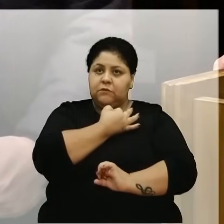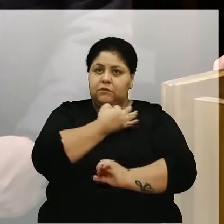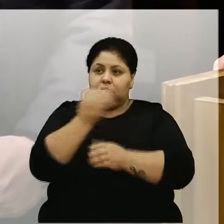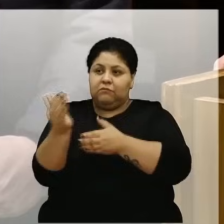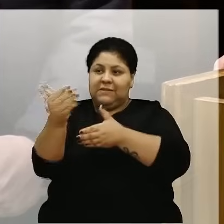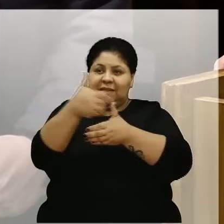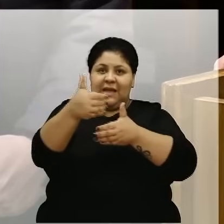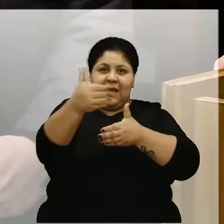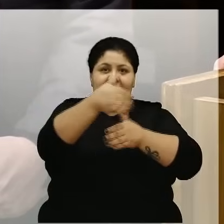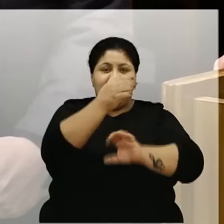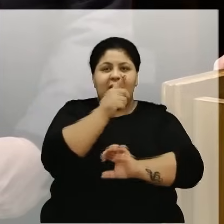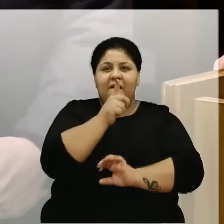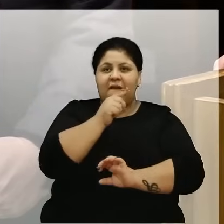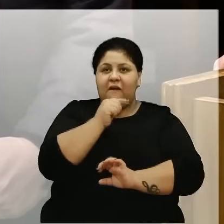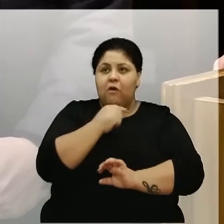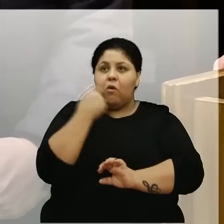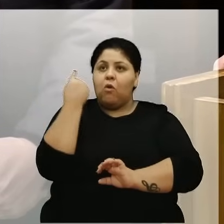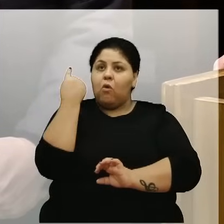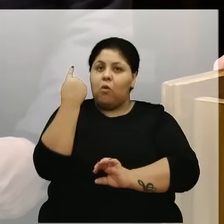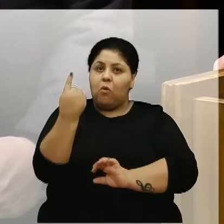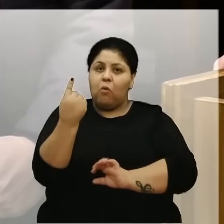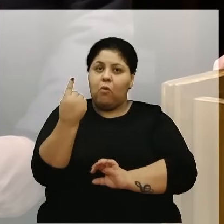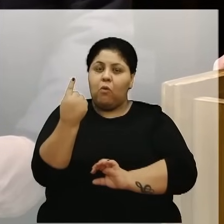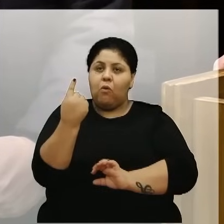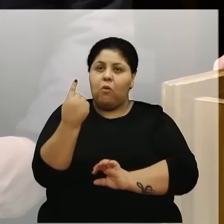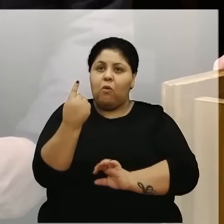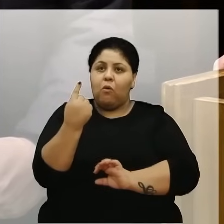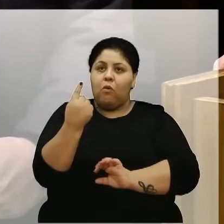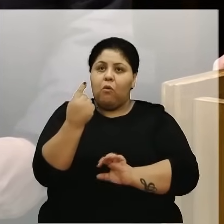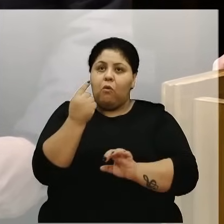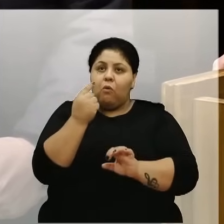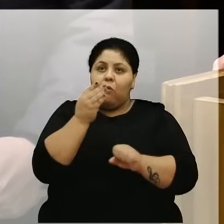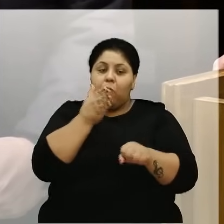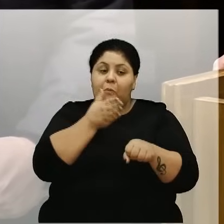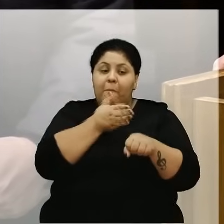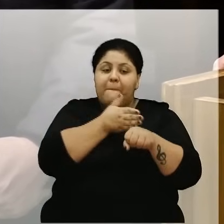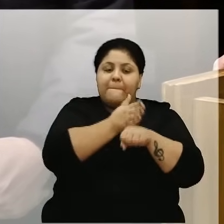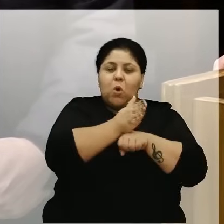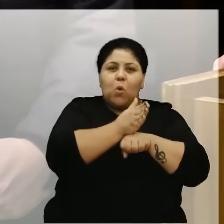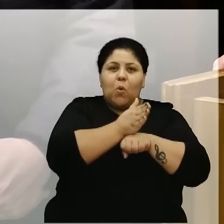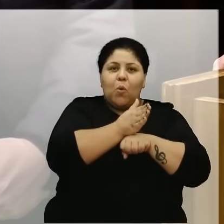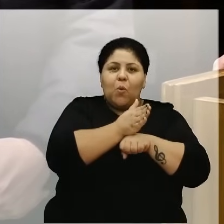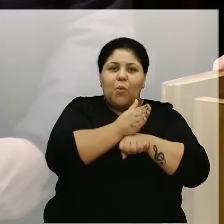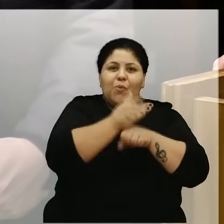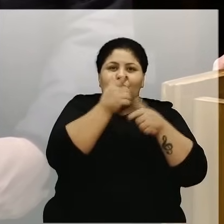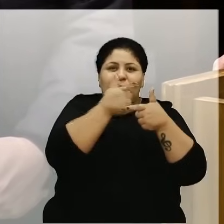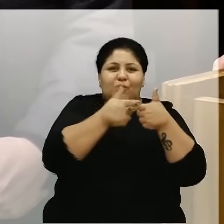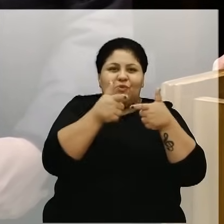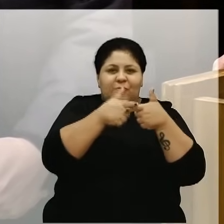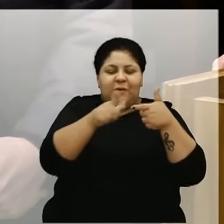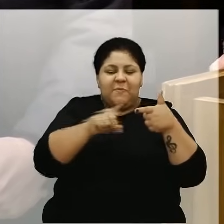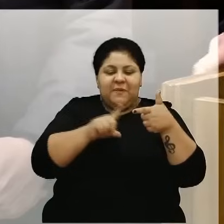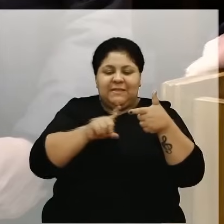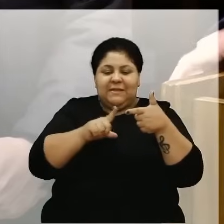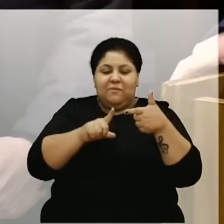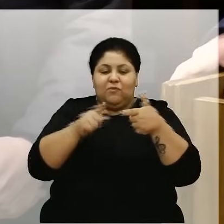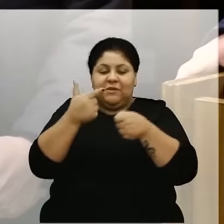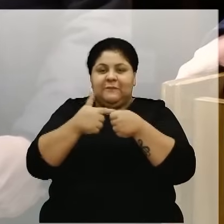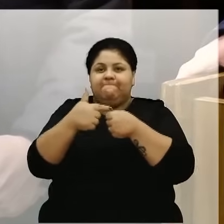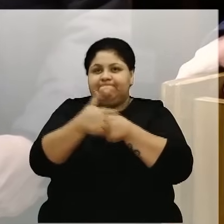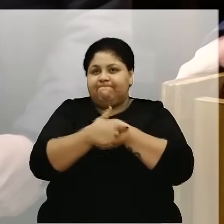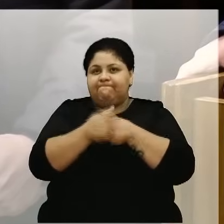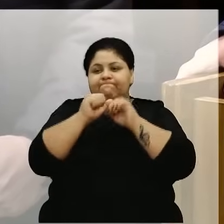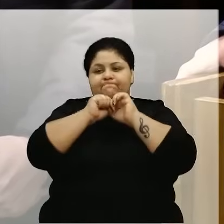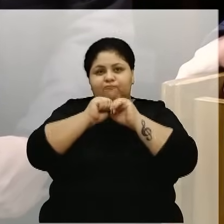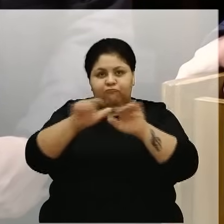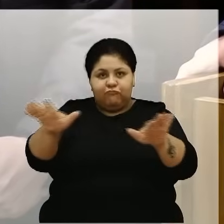abastecimento. É somente uma parte do iceberg de problemas que nós temos na cidade. E a repercussão é